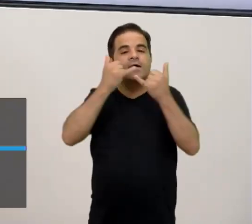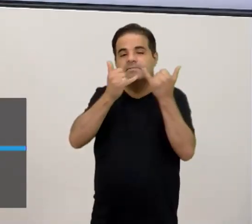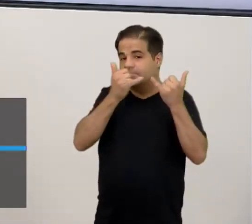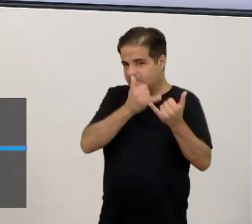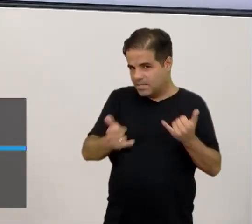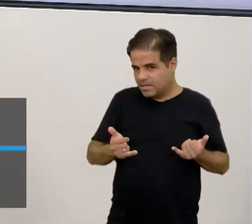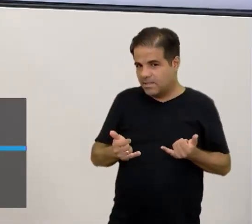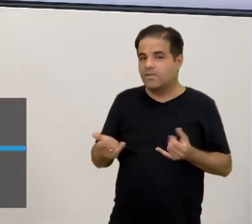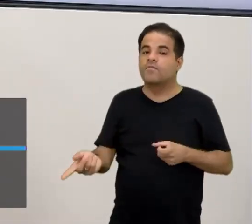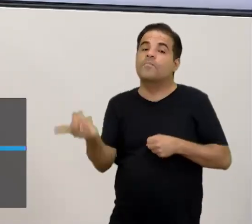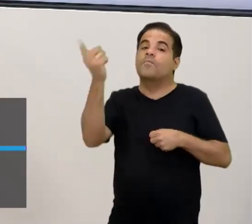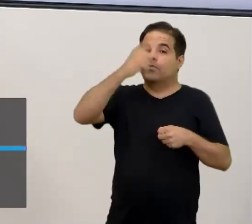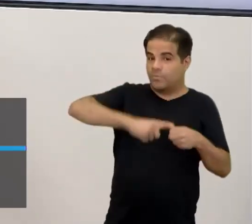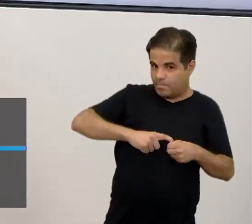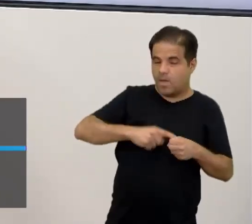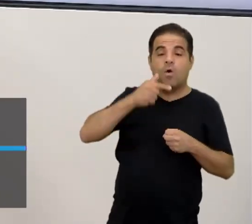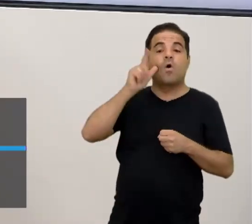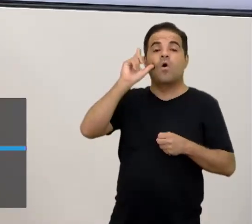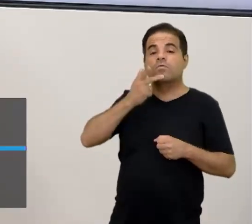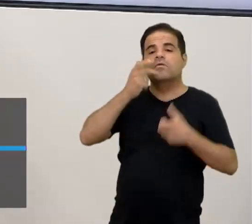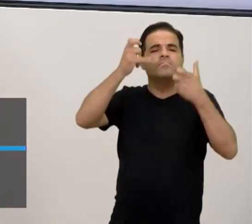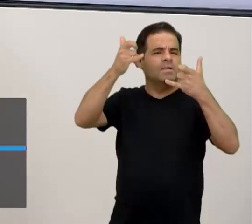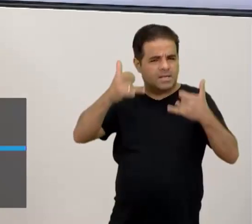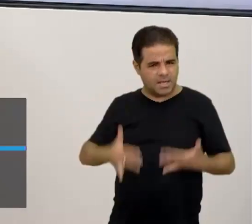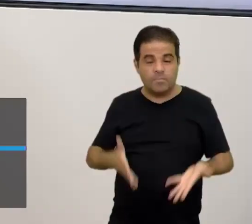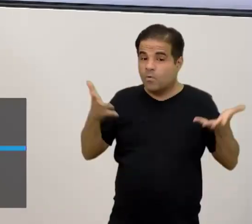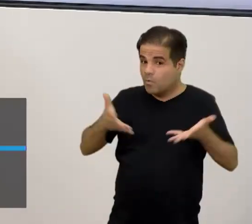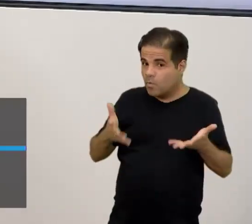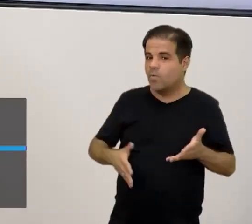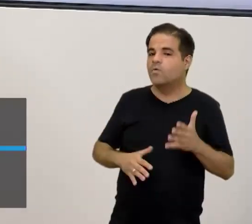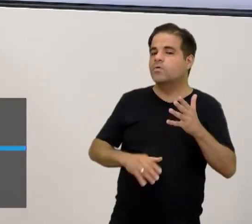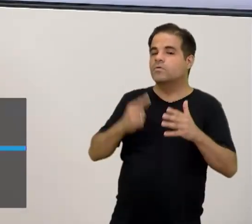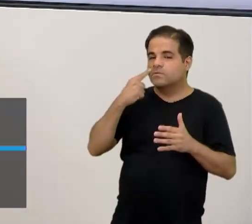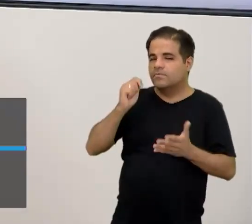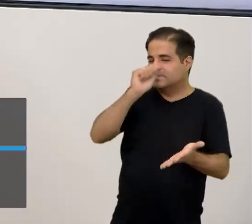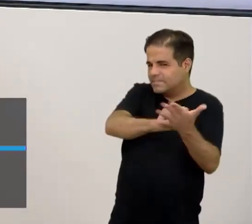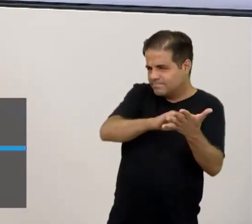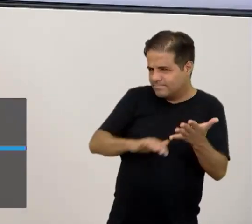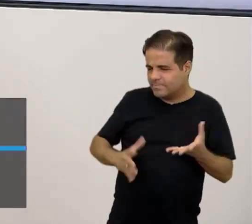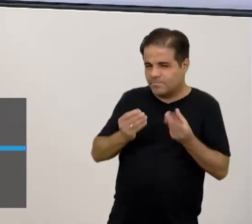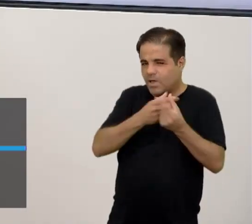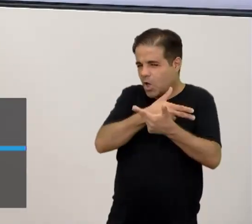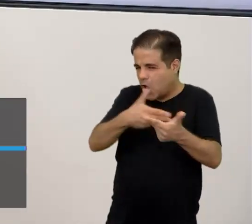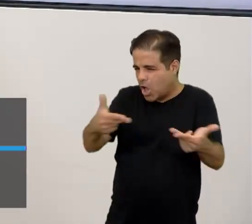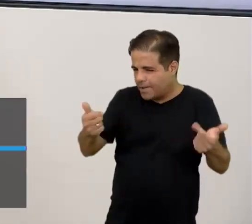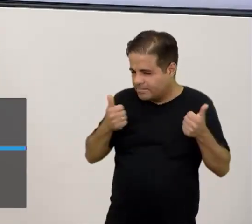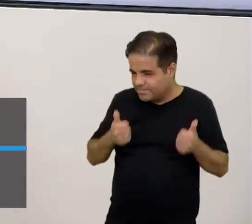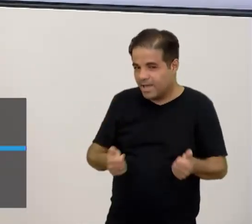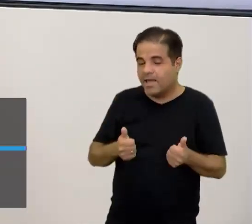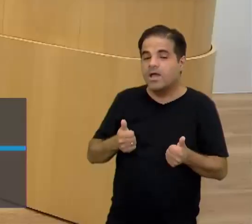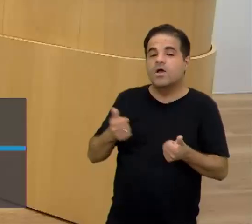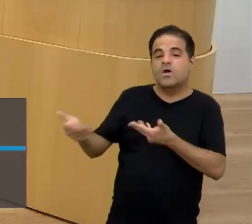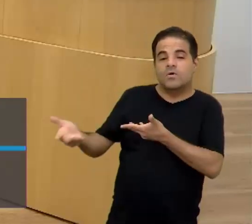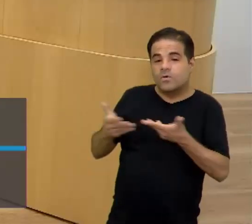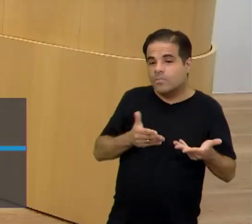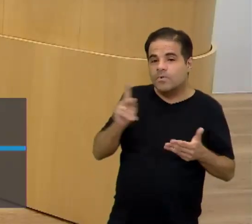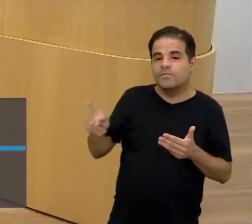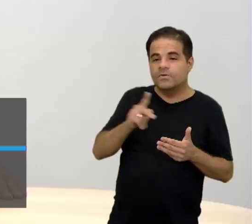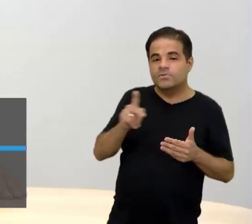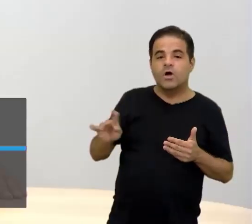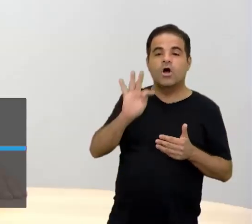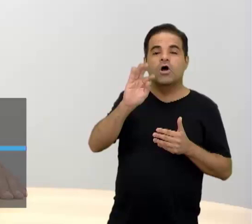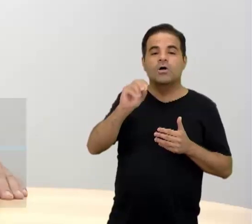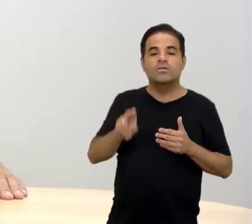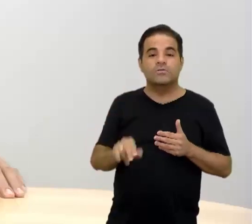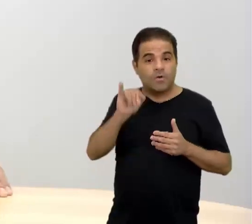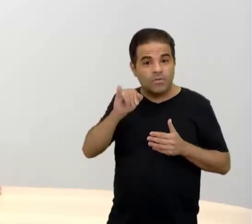semelhança. A gente vai retomar isso, ontem falamos demais e hoje vocês vão fazer um monte de atividades, certo? Para nos acompanhar, Tony. É isso